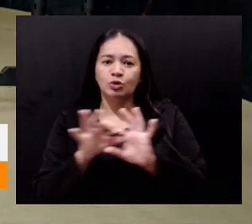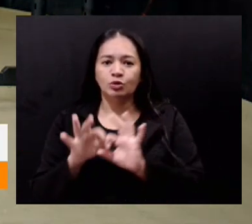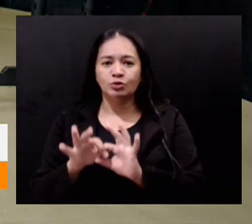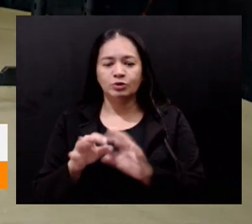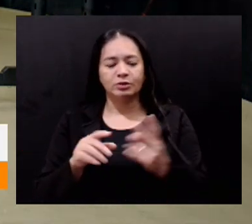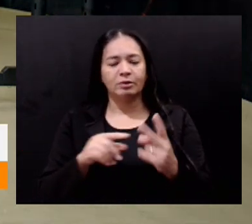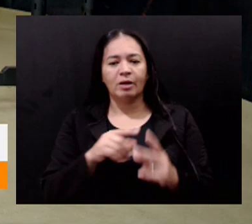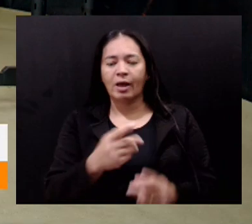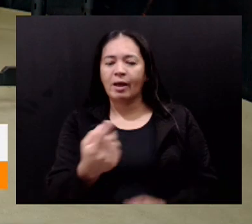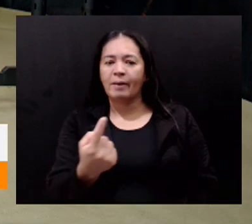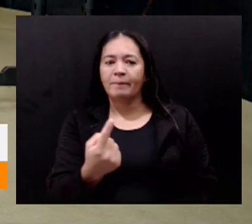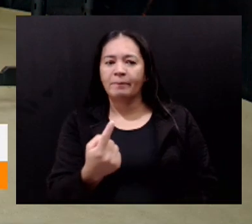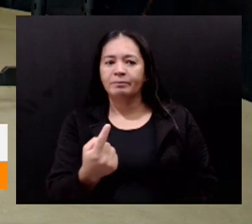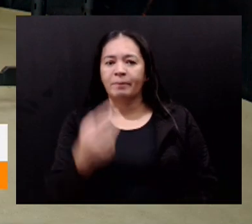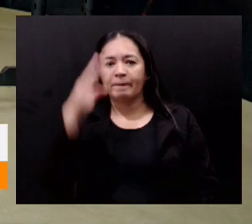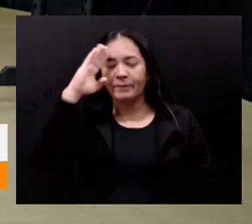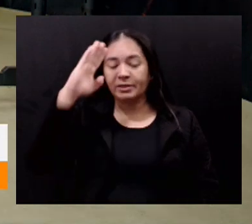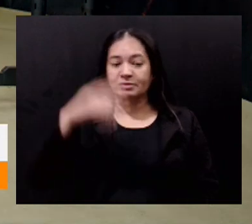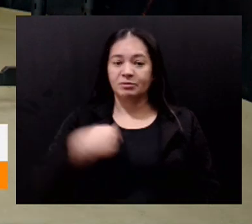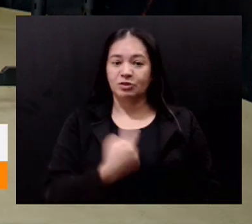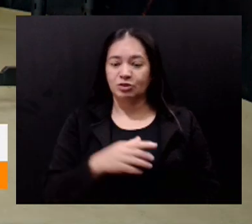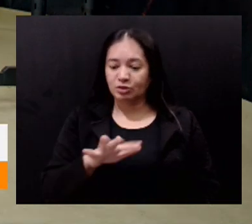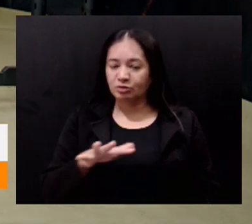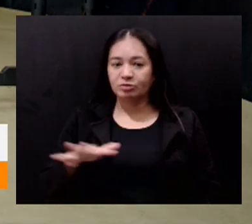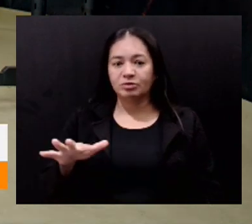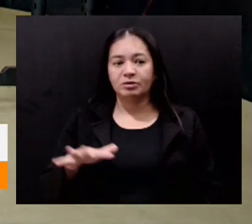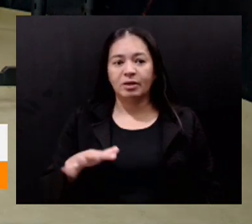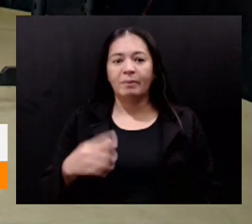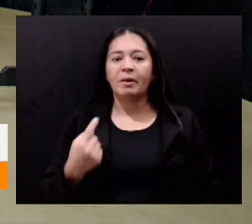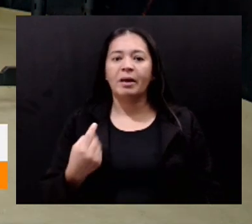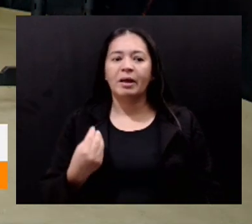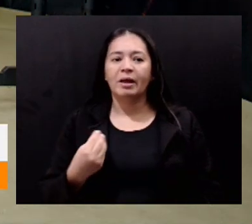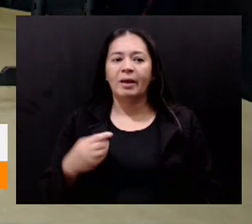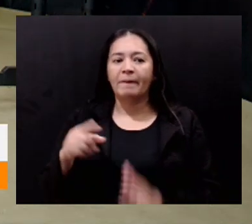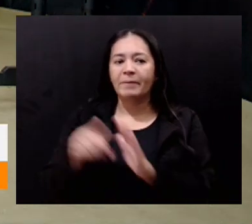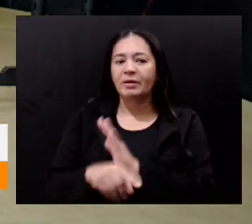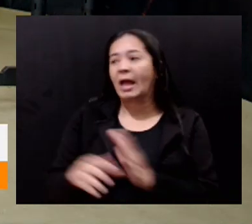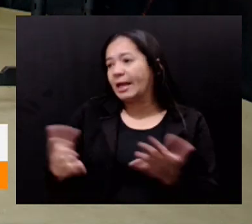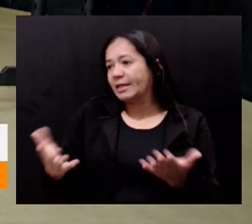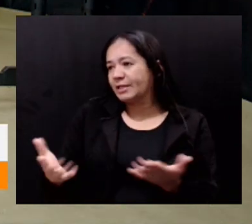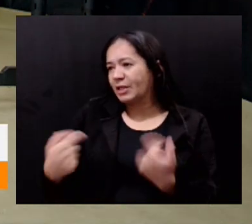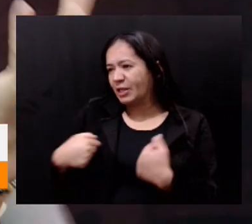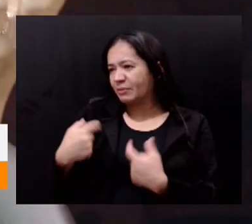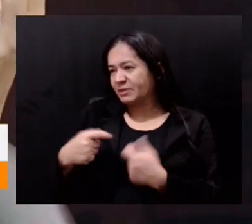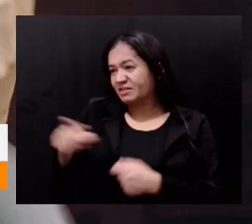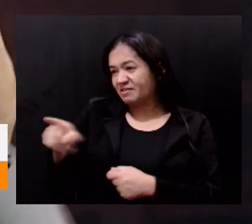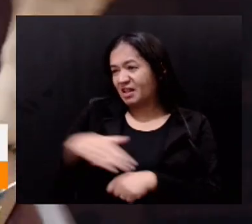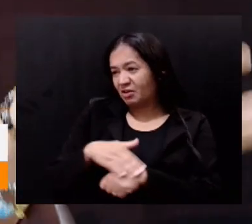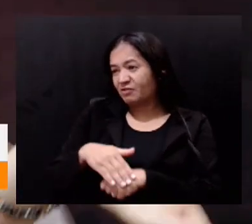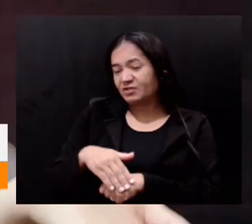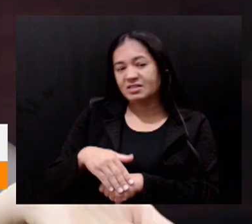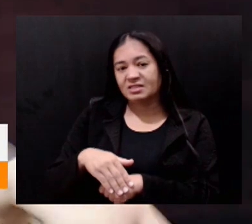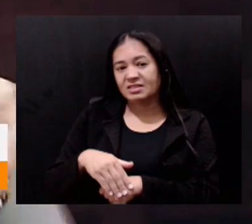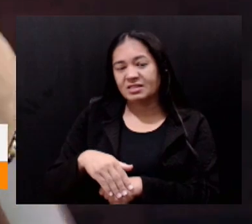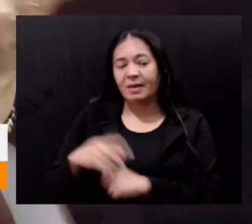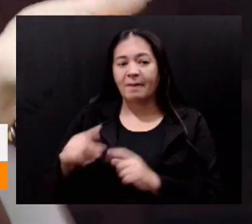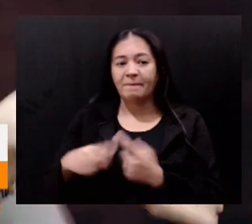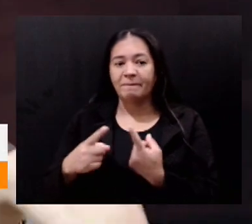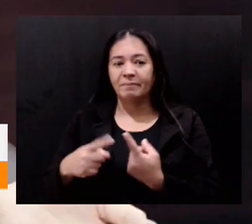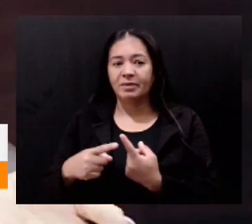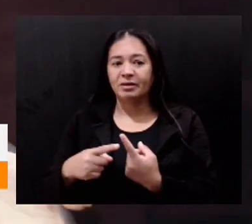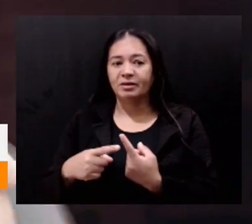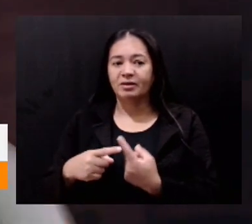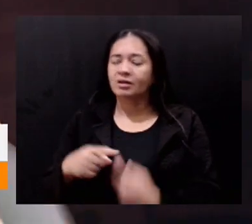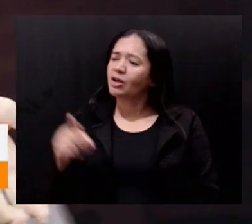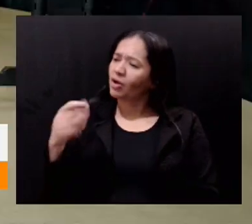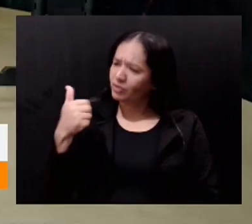principalmente na nossa área, ela vem para perguntar assim: "Ah, então, eu preciso falar com você?", Uhum. mas não vem do tipo: "Você está bem? Como você